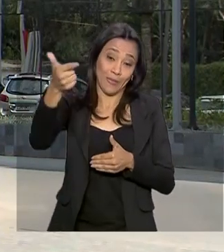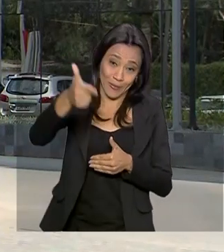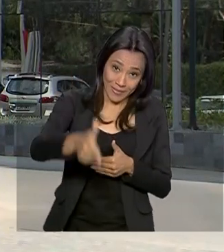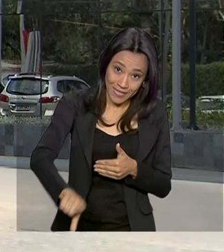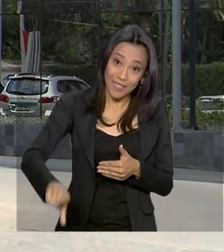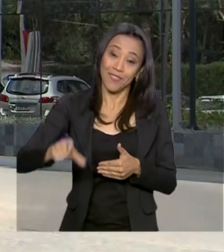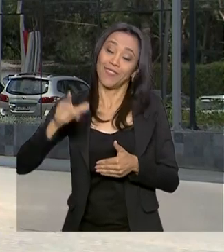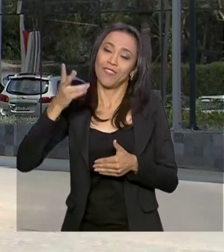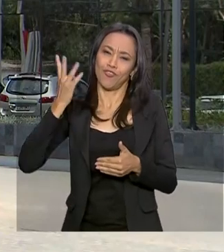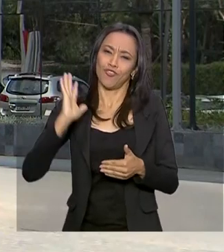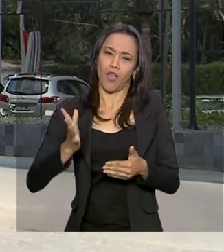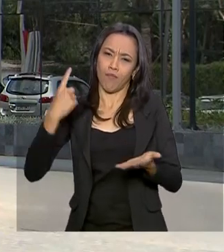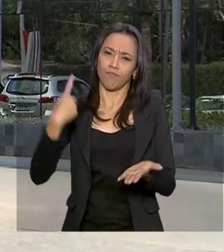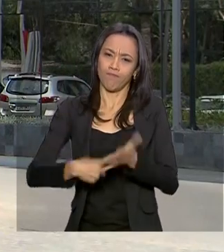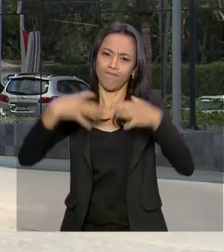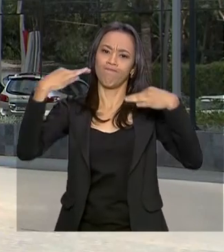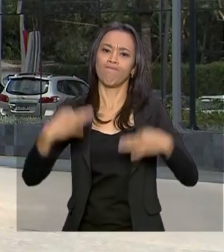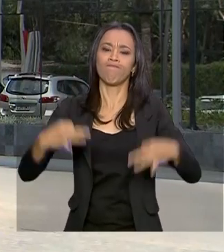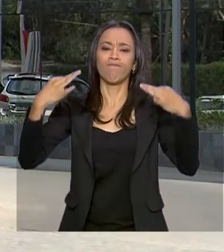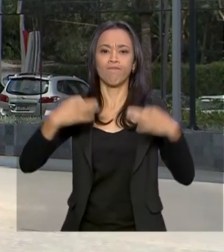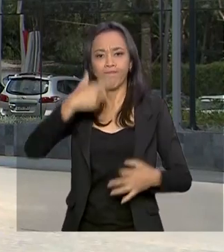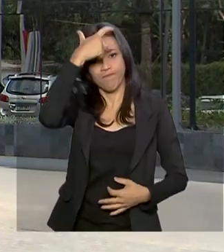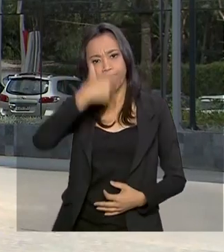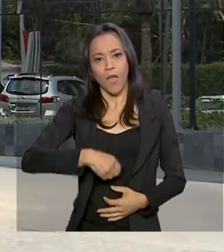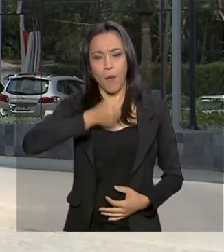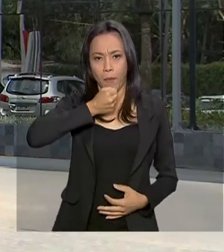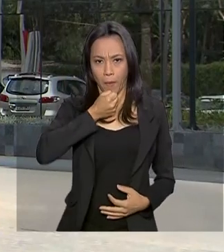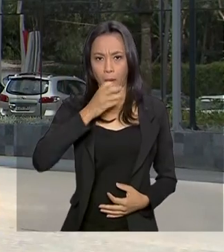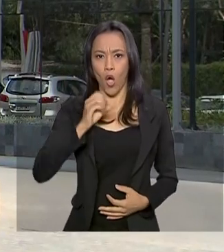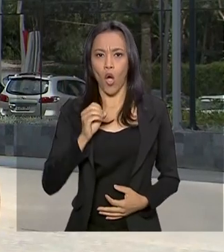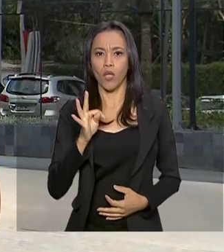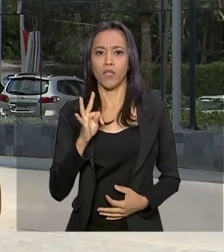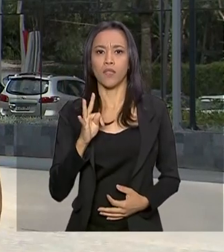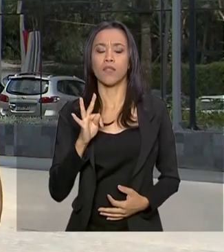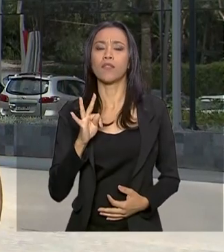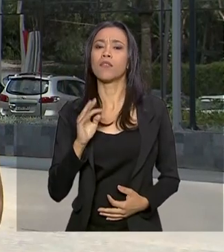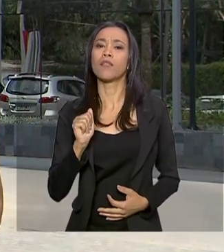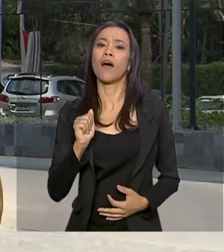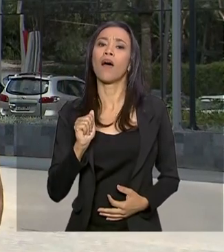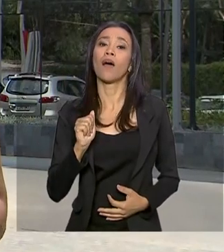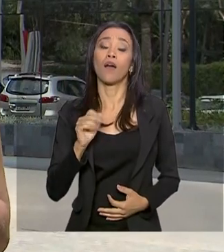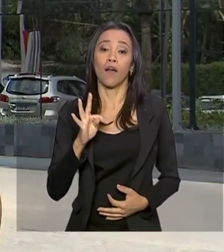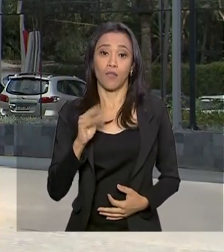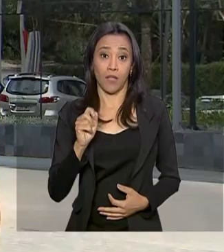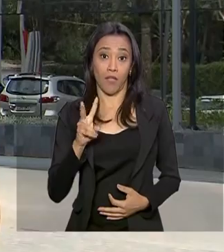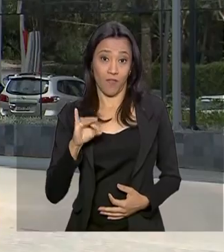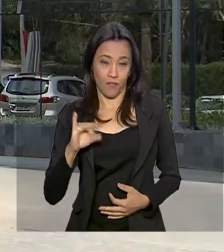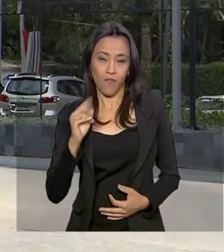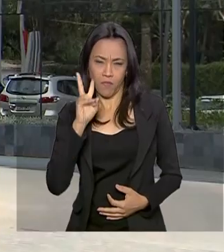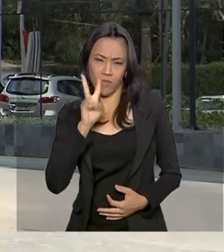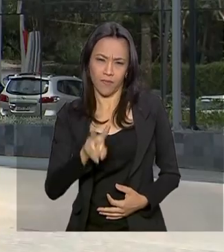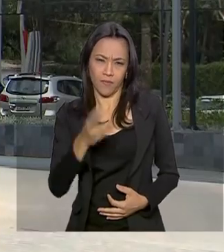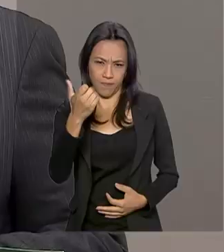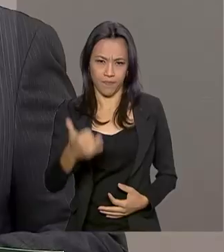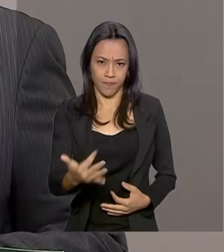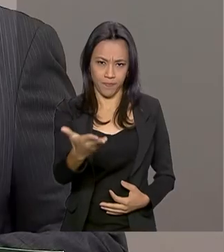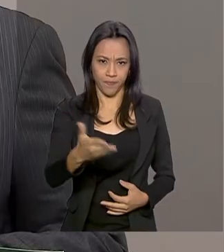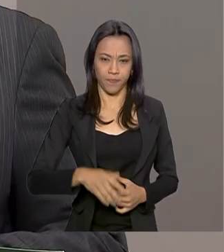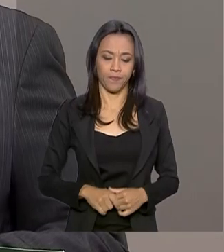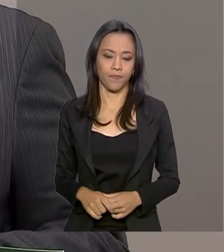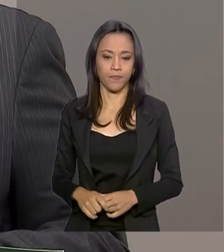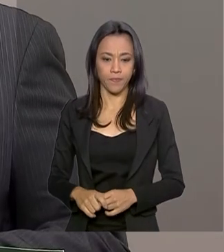foi confirmada pelo porta voz da presidência da república general otávio do rego barros vamos ouvir